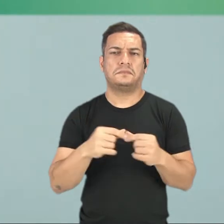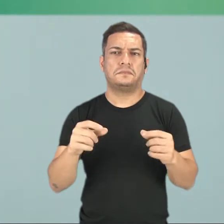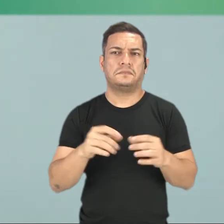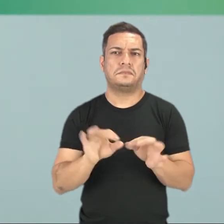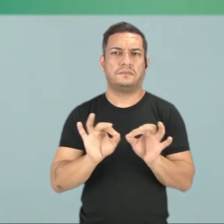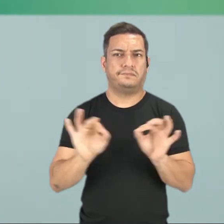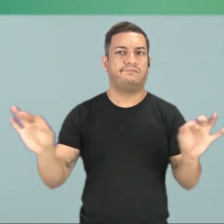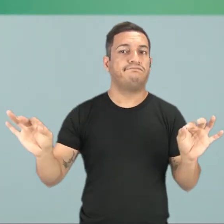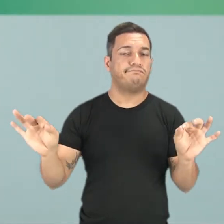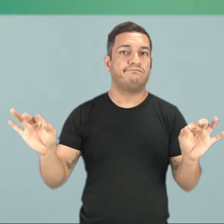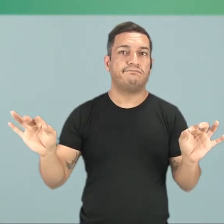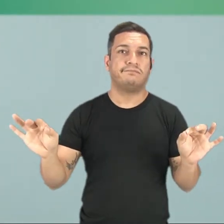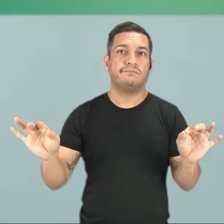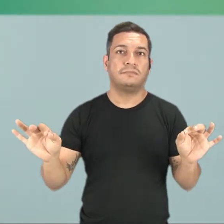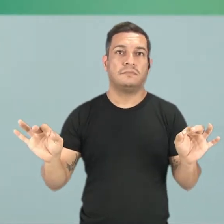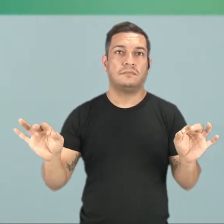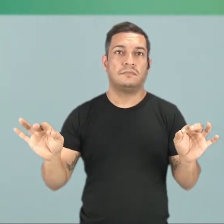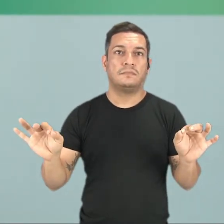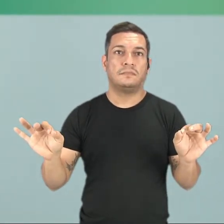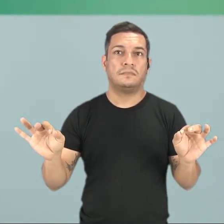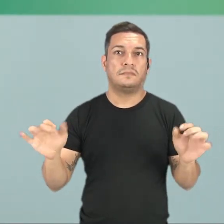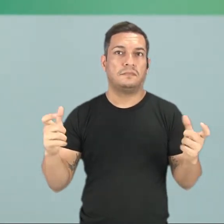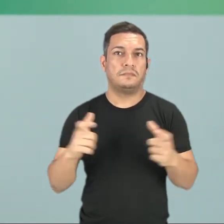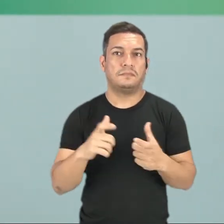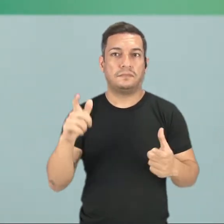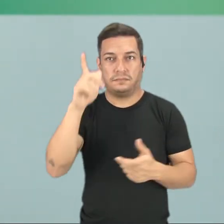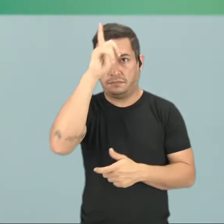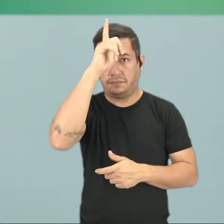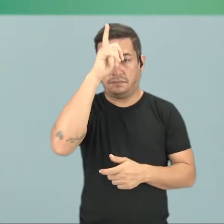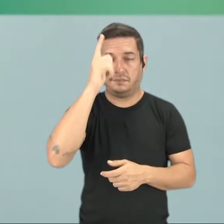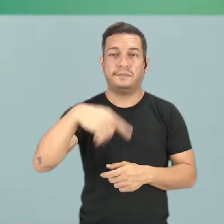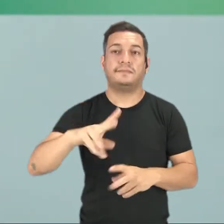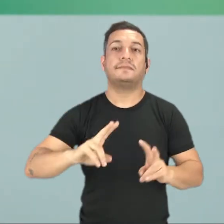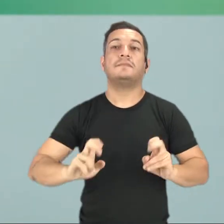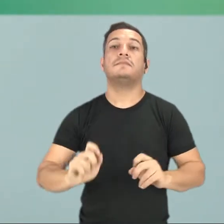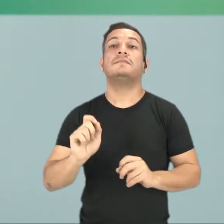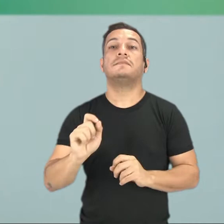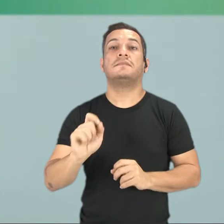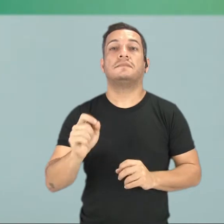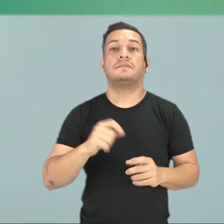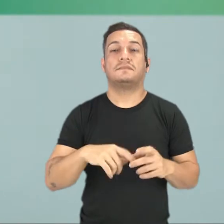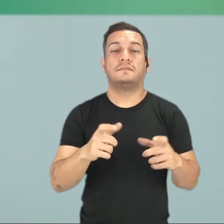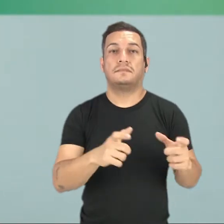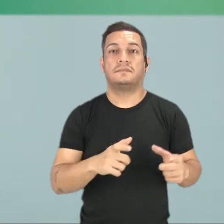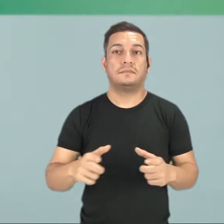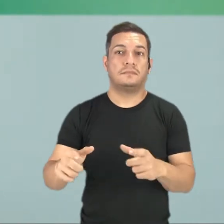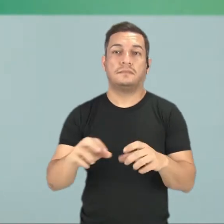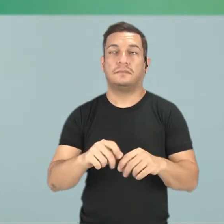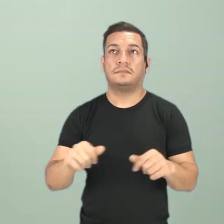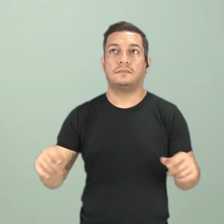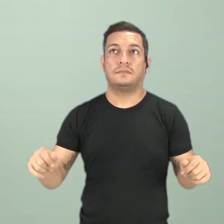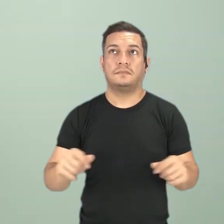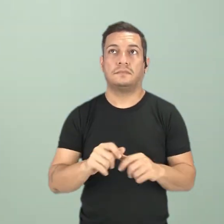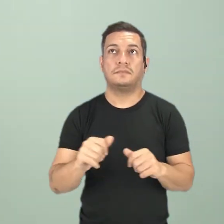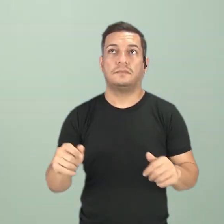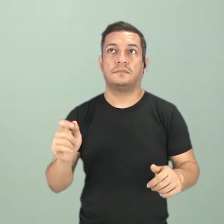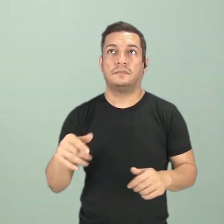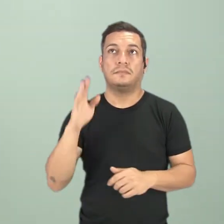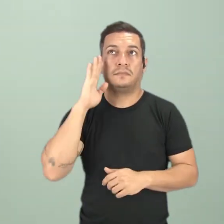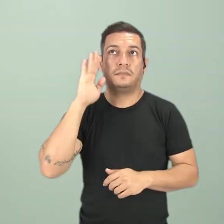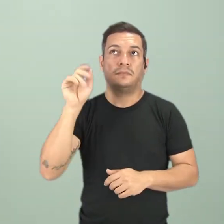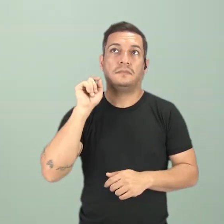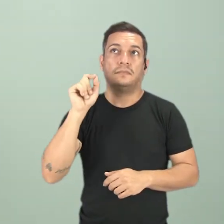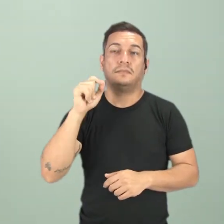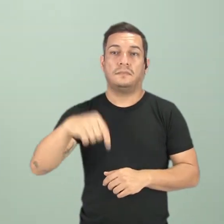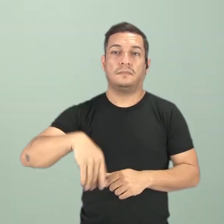Então, você observa o tamanho, né, de hectares de terra que vivem em conflito,